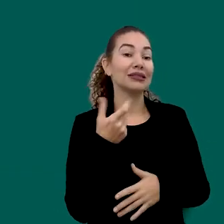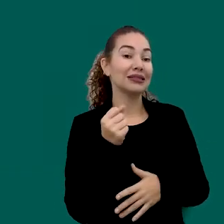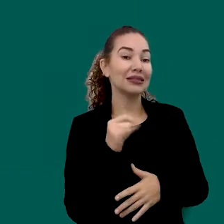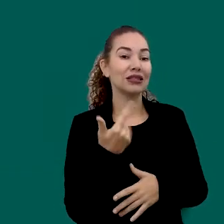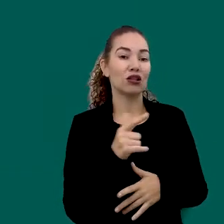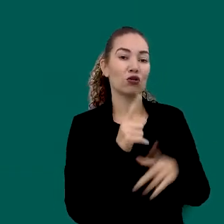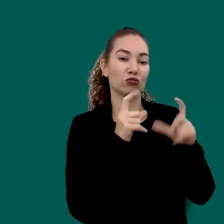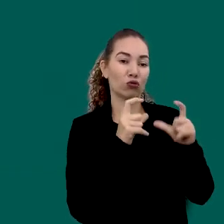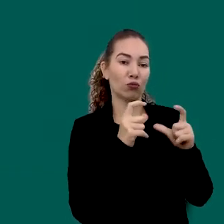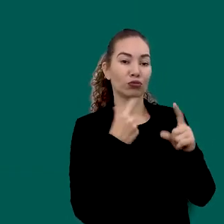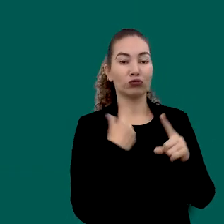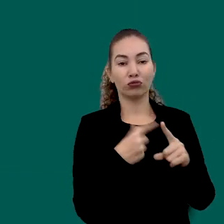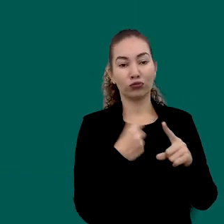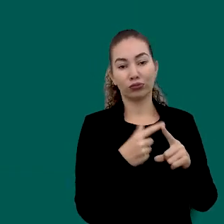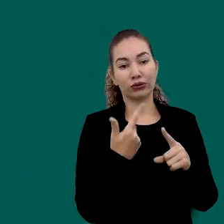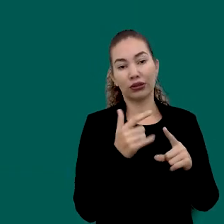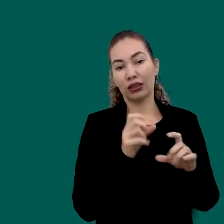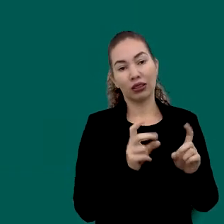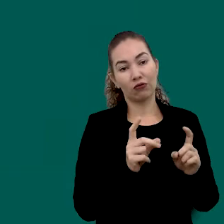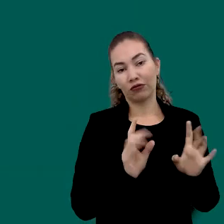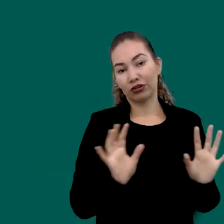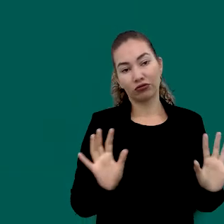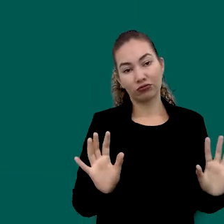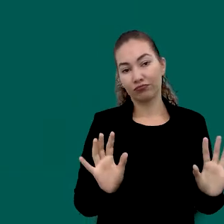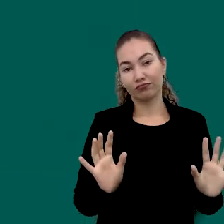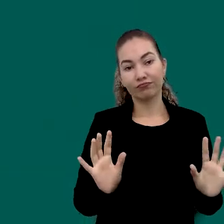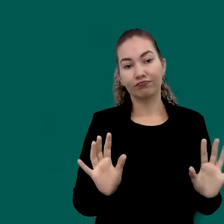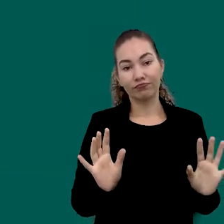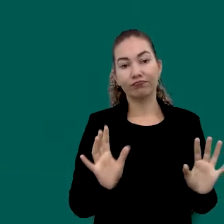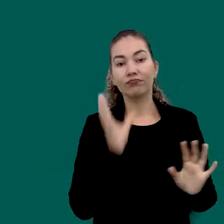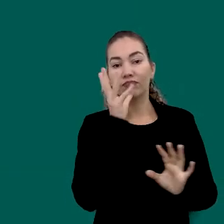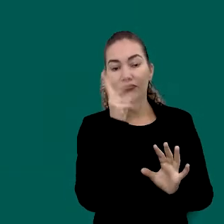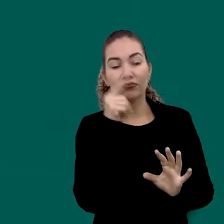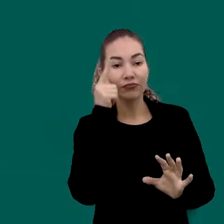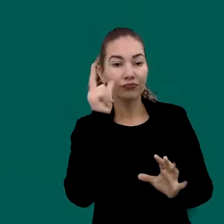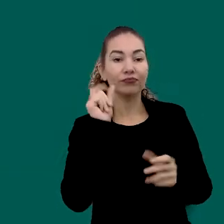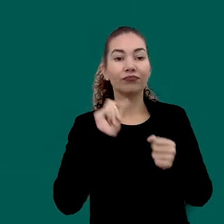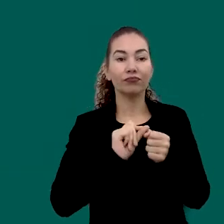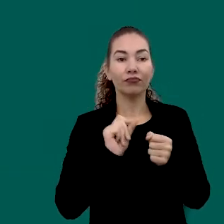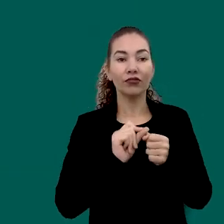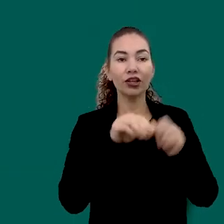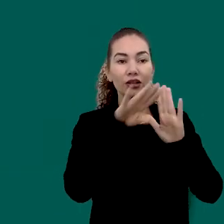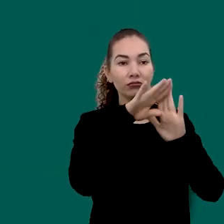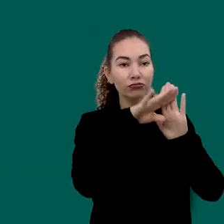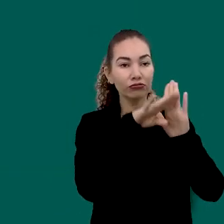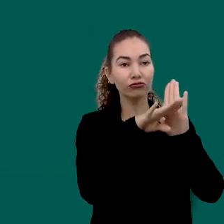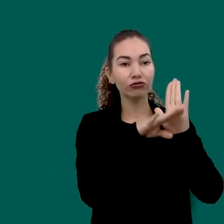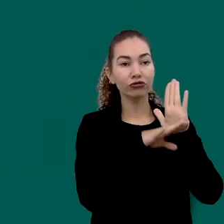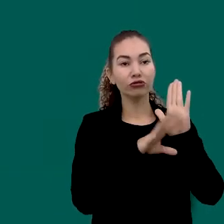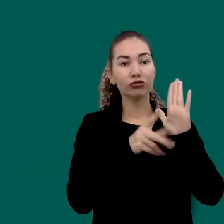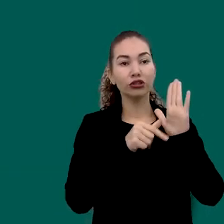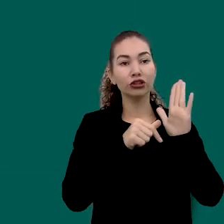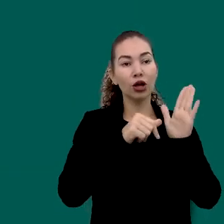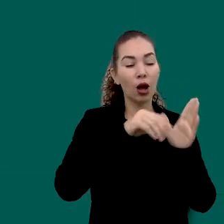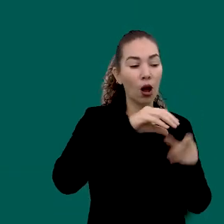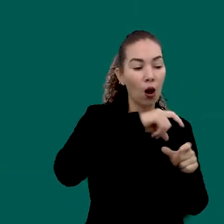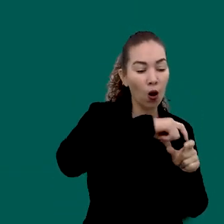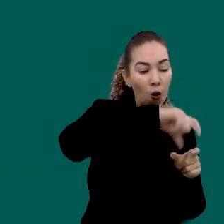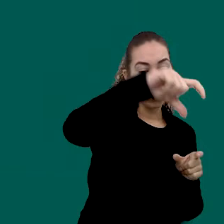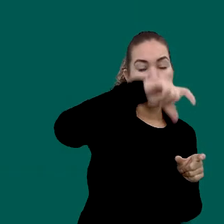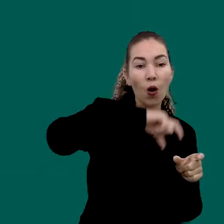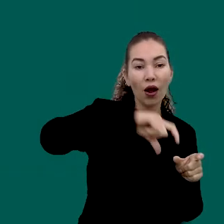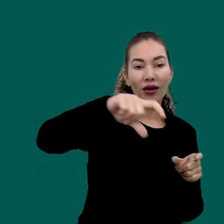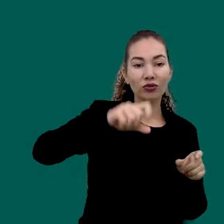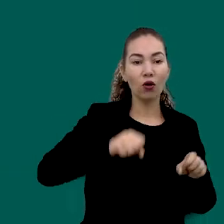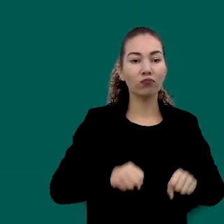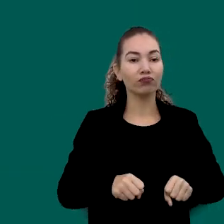do produto, porque o produto sem a imagem ele não vai vender. A gente demorou até conseguir colocar em ordem essa questão de corredores. Realmente, a gente falou ali, tu